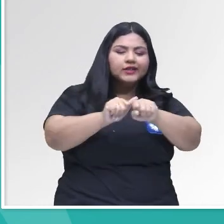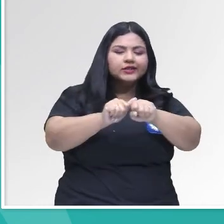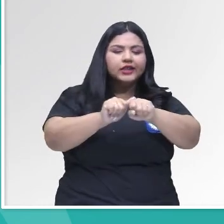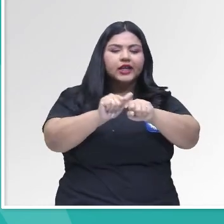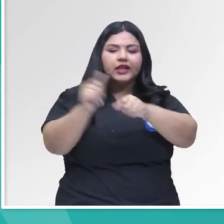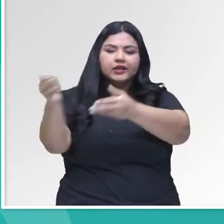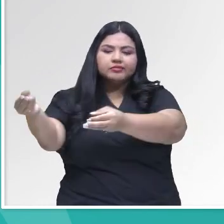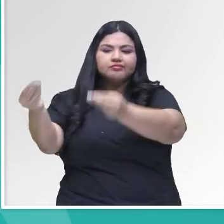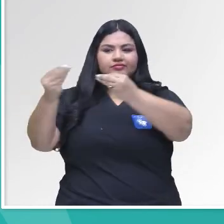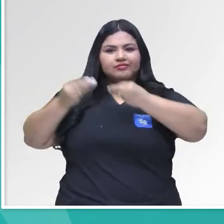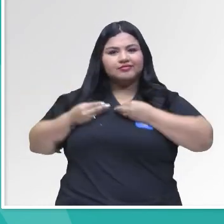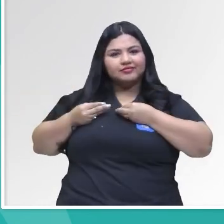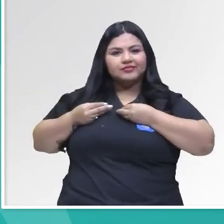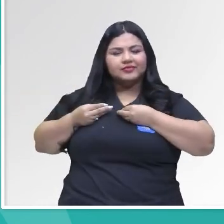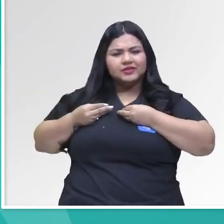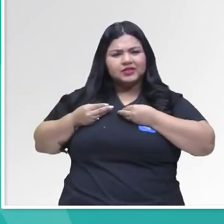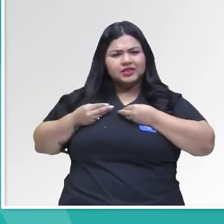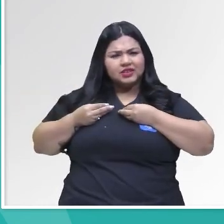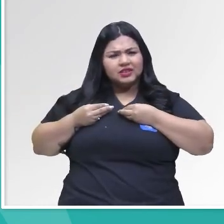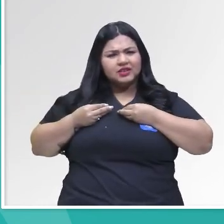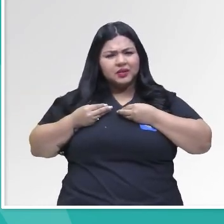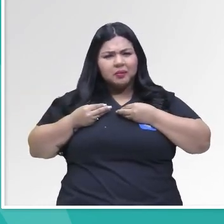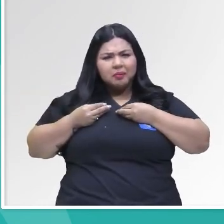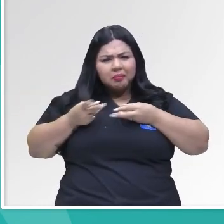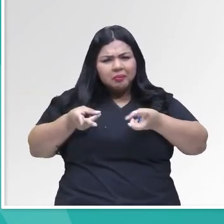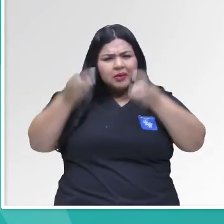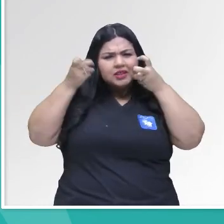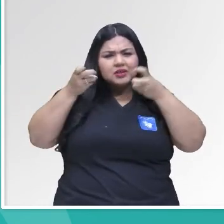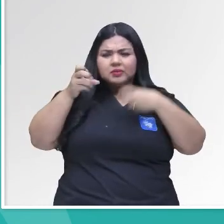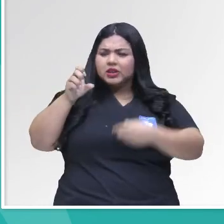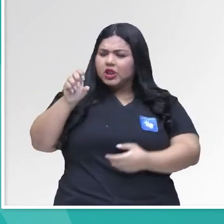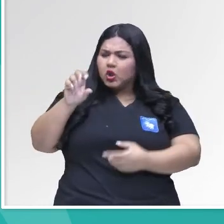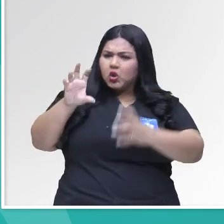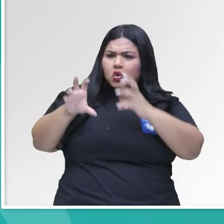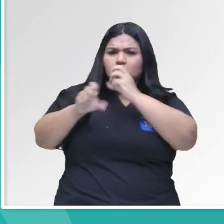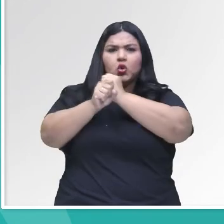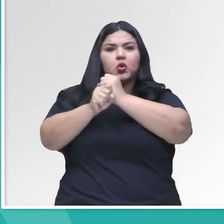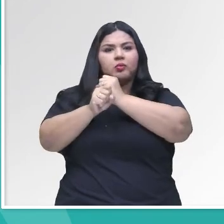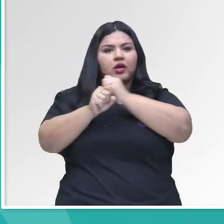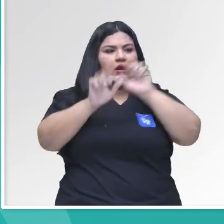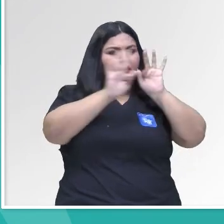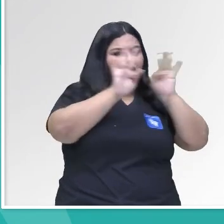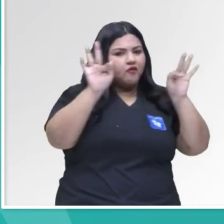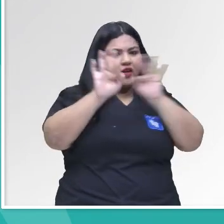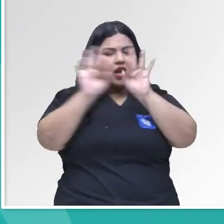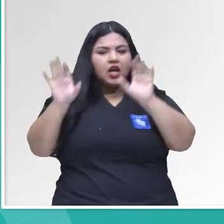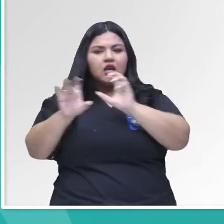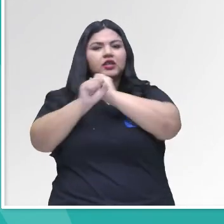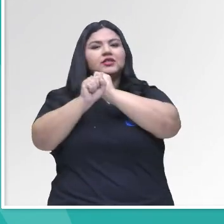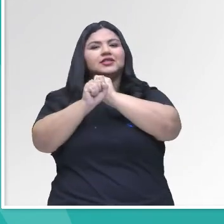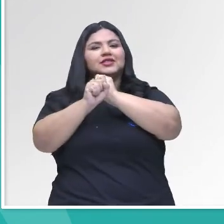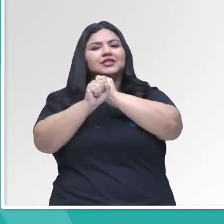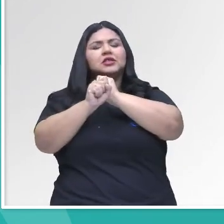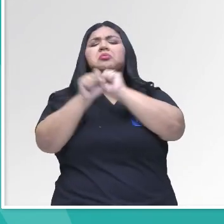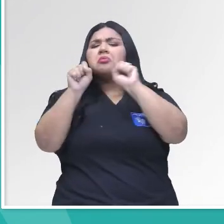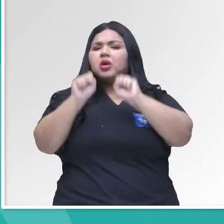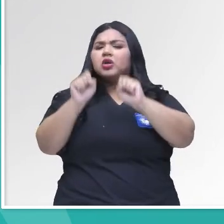para mim. Percebeu? Soma. Estou juntando as ideias. Eu posso usar como uma